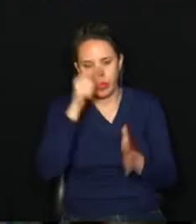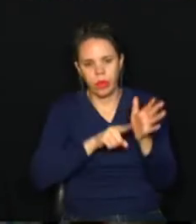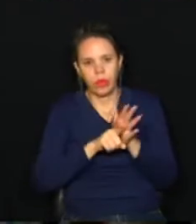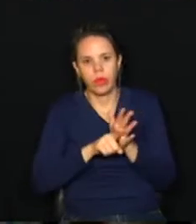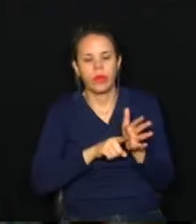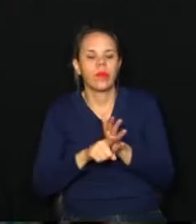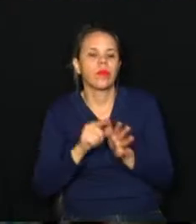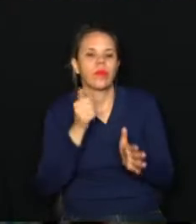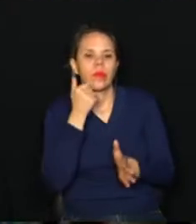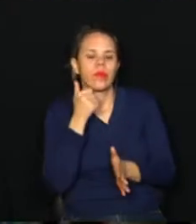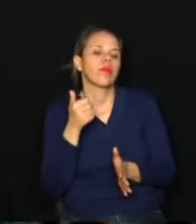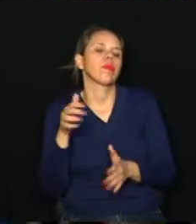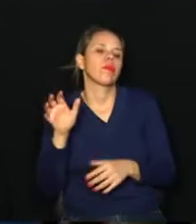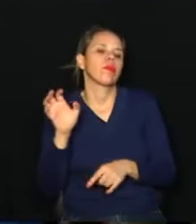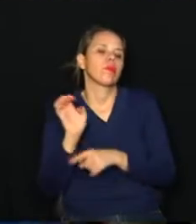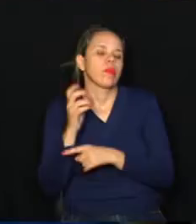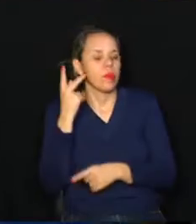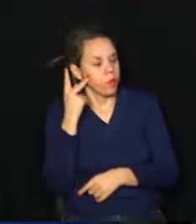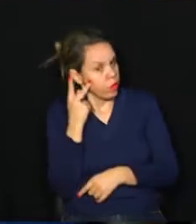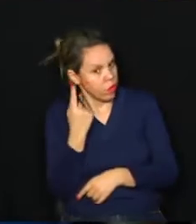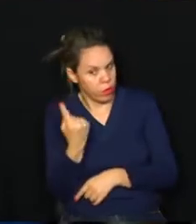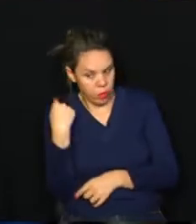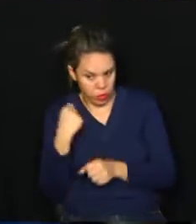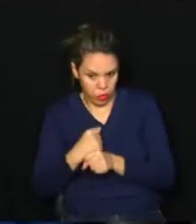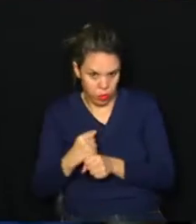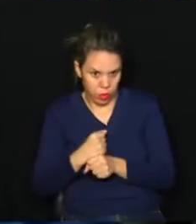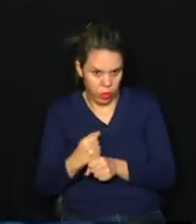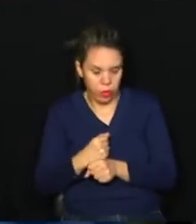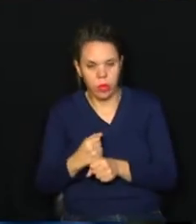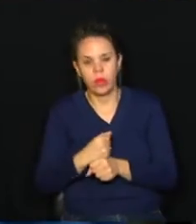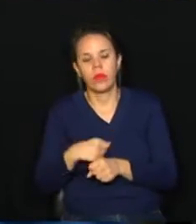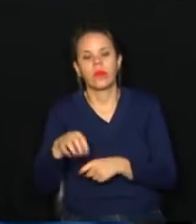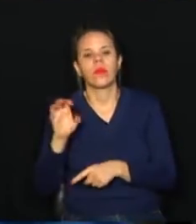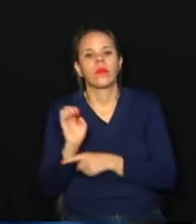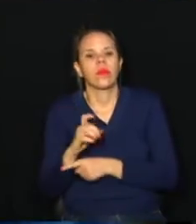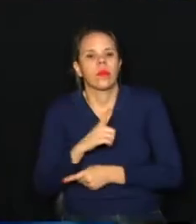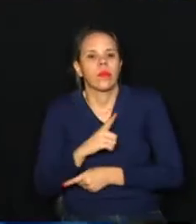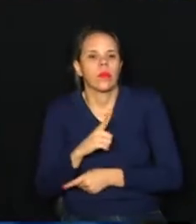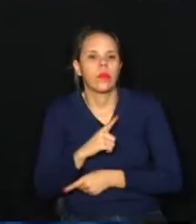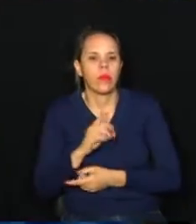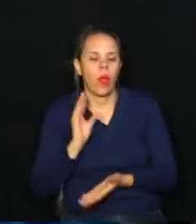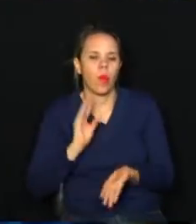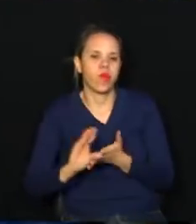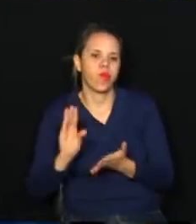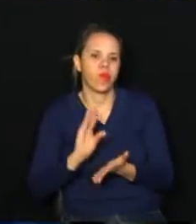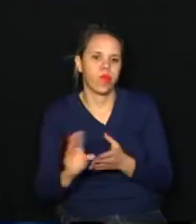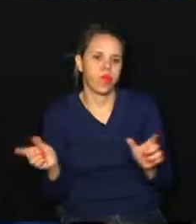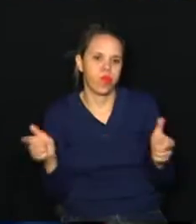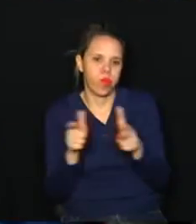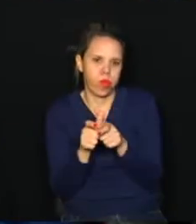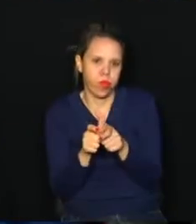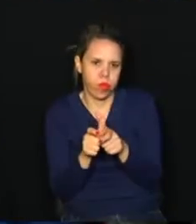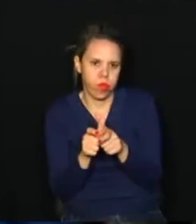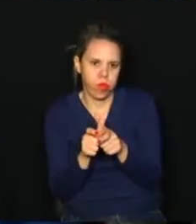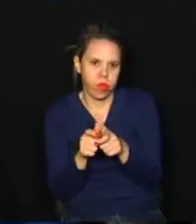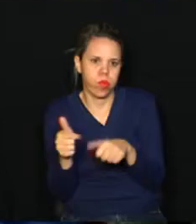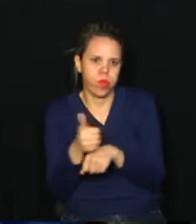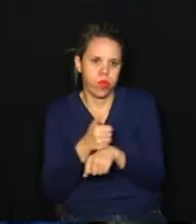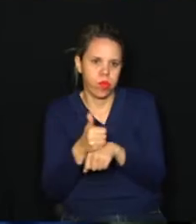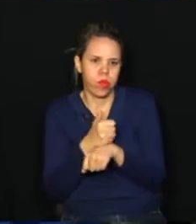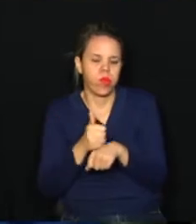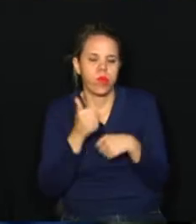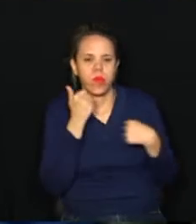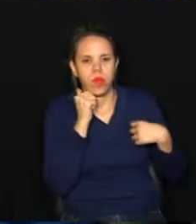do Estado de São Paulo. Nos últimos anos, o Estado tem investido cada vez menos nesse segmento de pesquisa,